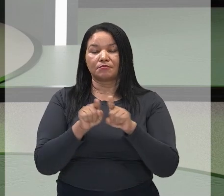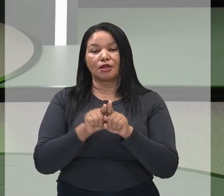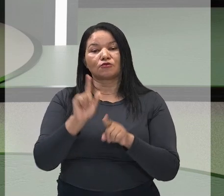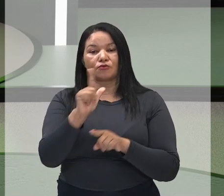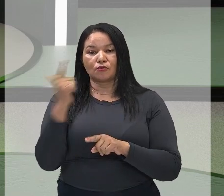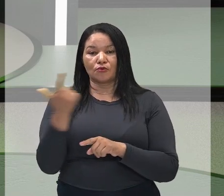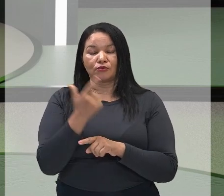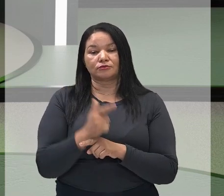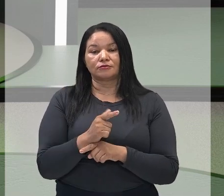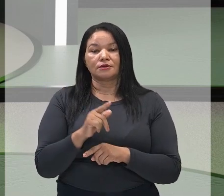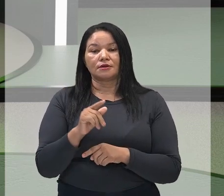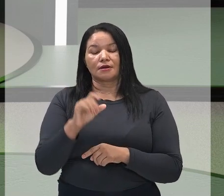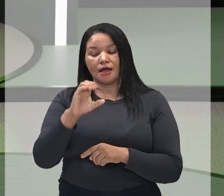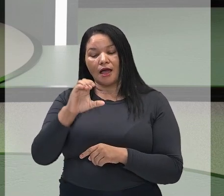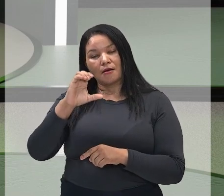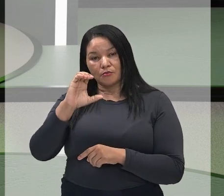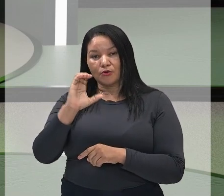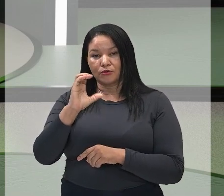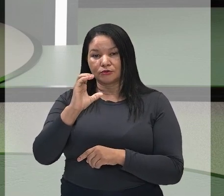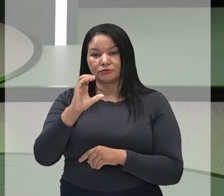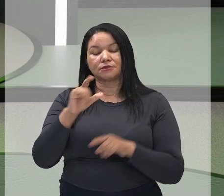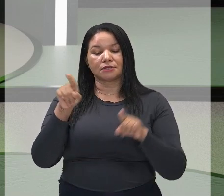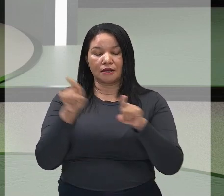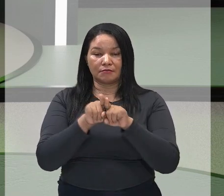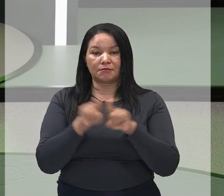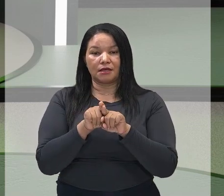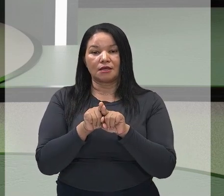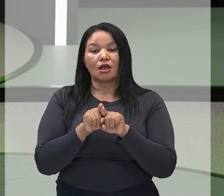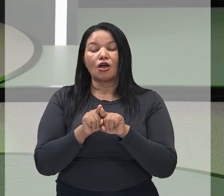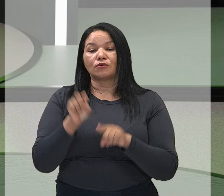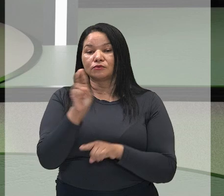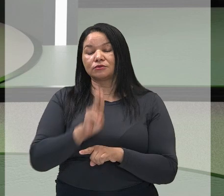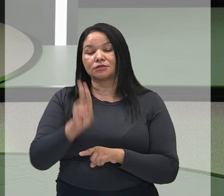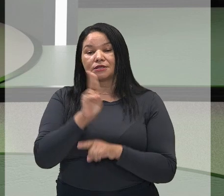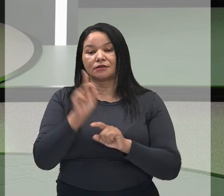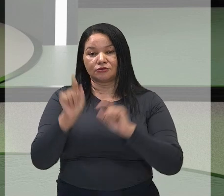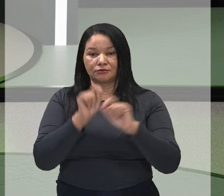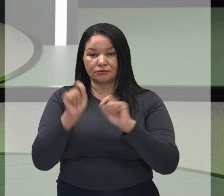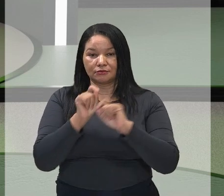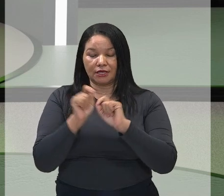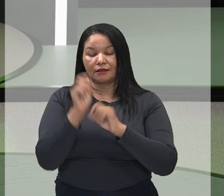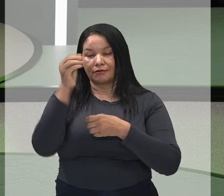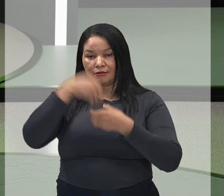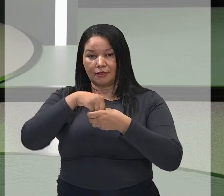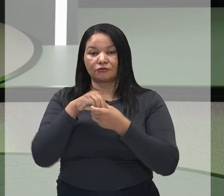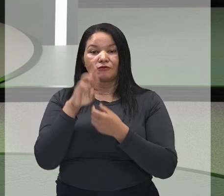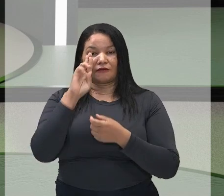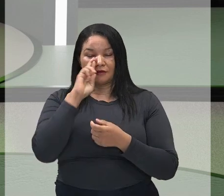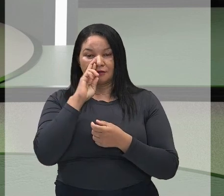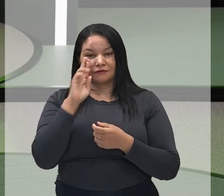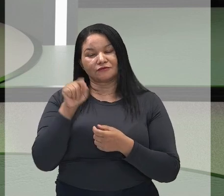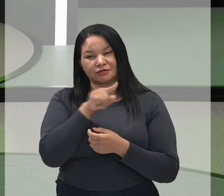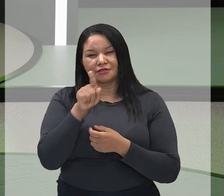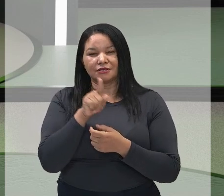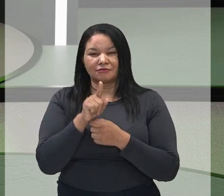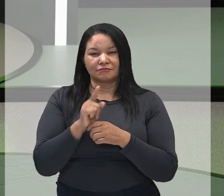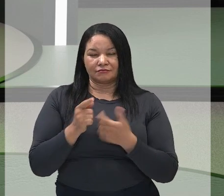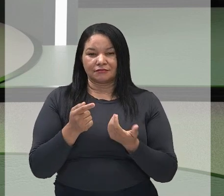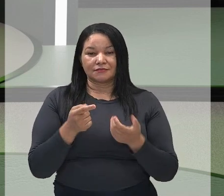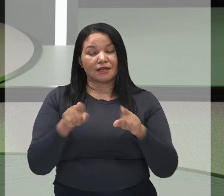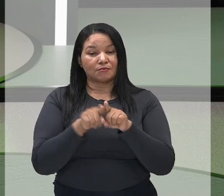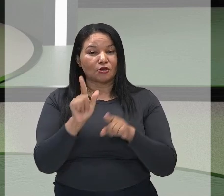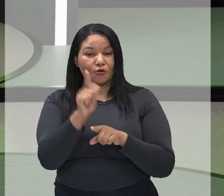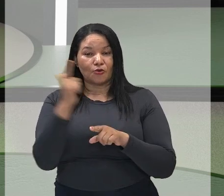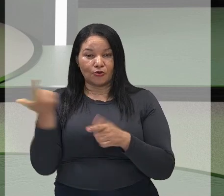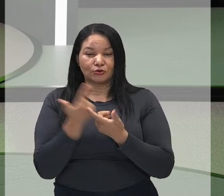está presente no nosso dia a dia, ele é usado na fabricação de refrigerantes. Né? Quem não gosta de uma salada com aquele